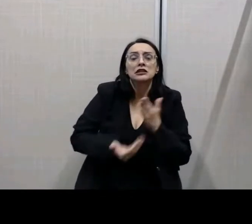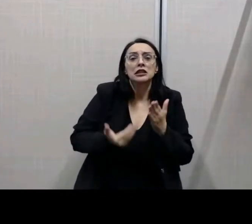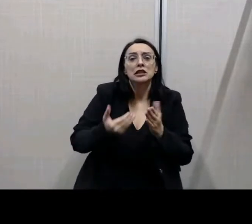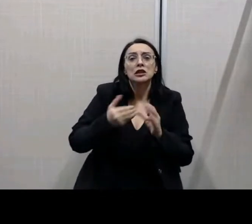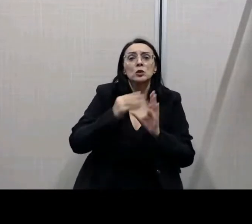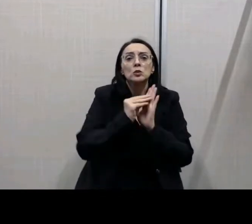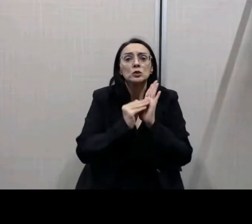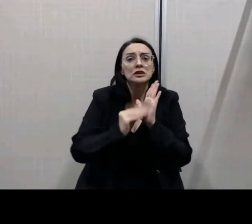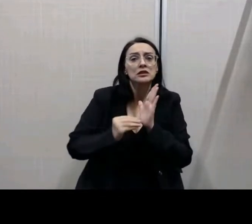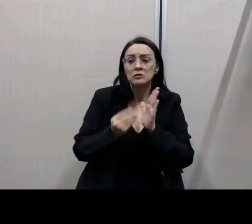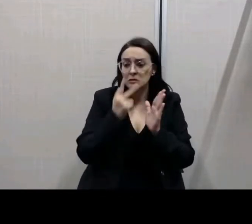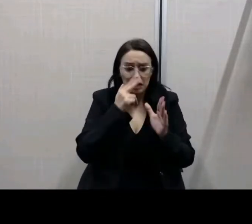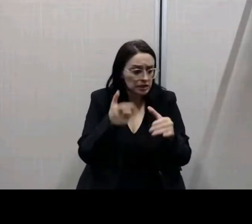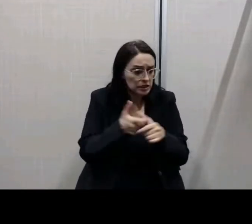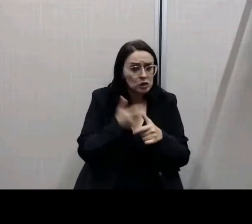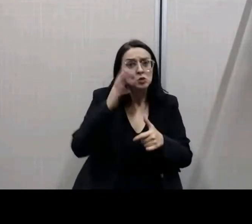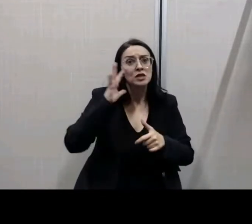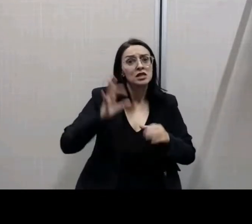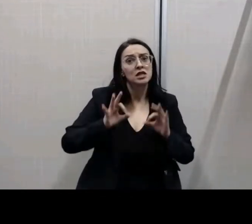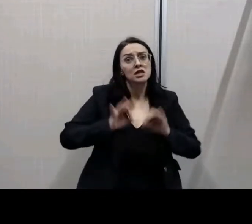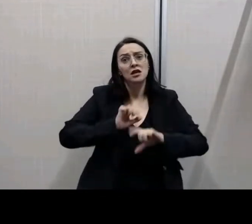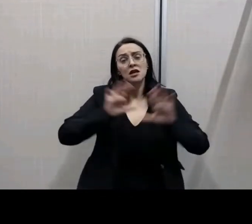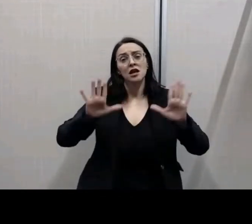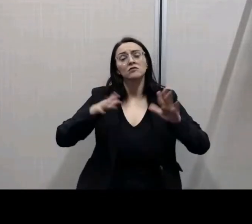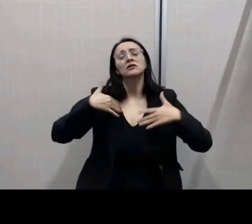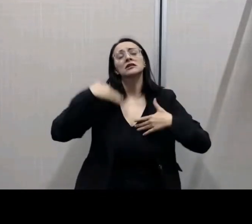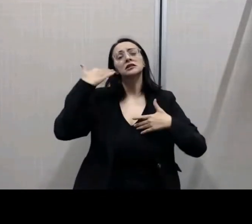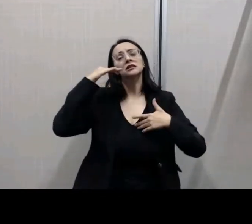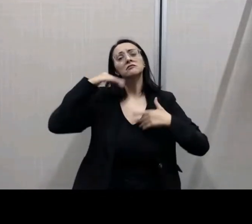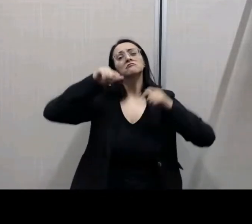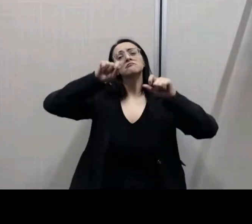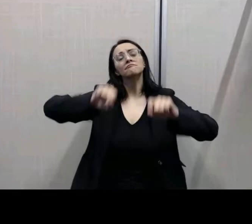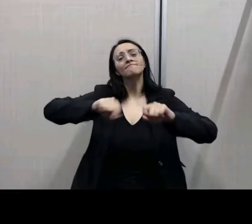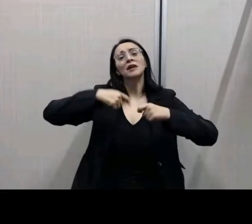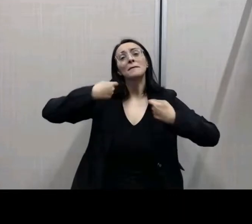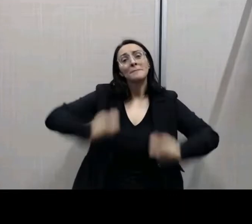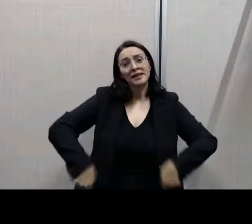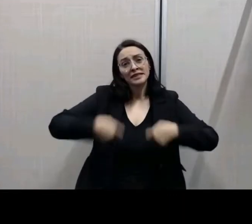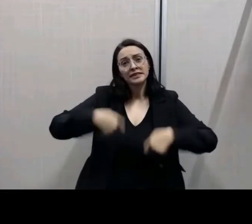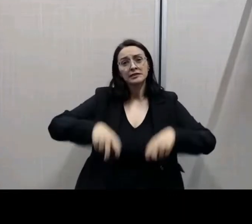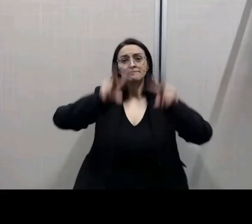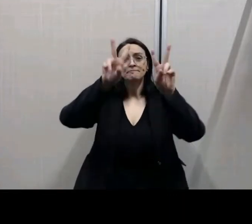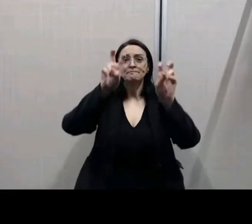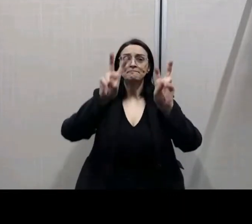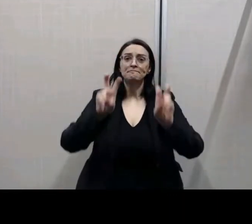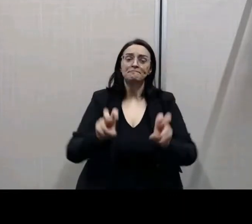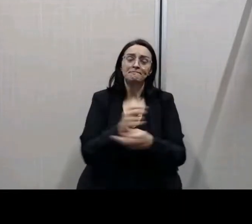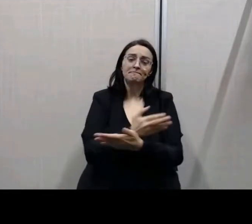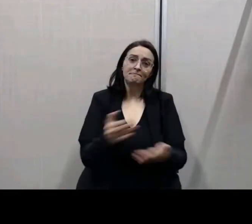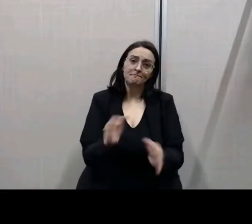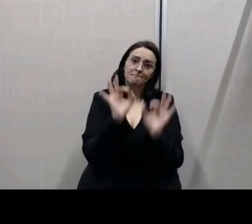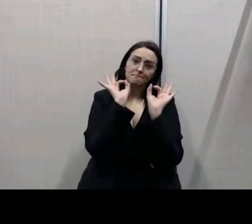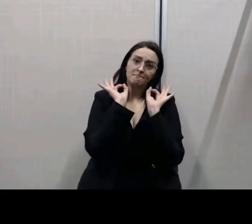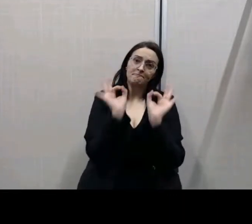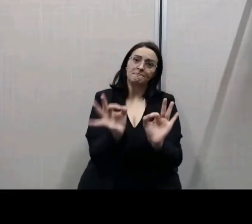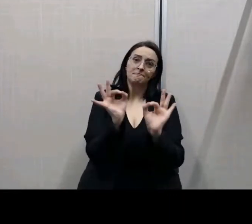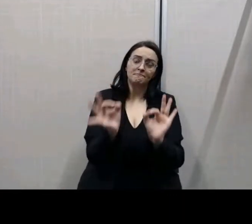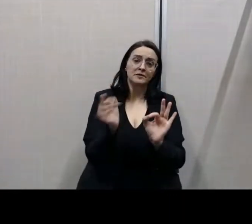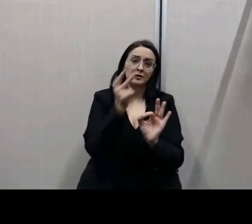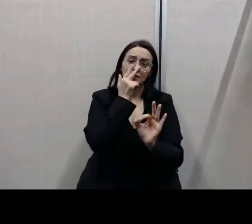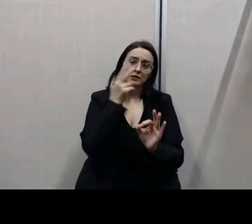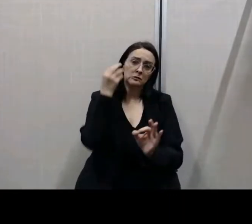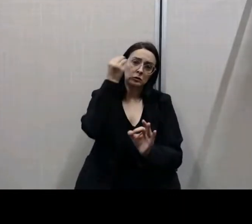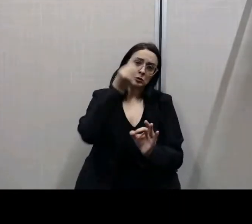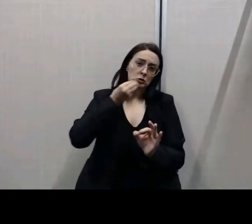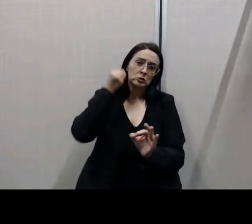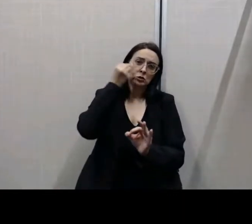que é fazer parte desses grupos. Então, eu entendo isso como uma necessidade em trazer esses tópicos para as pessoas que não têm essa